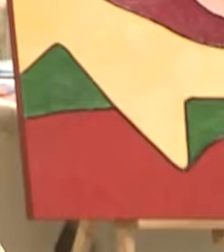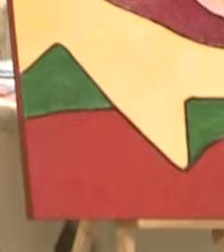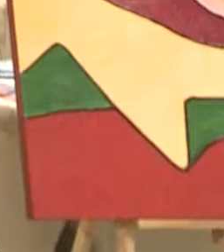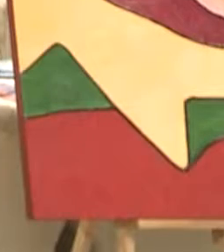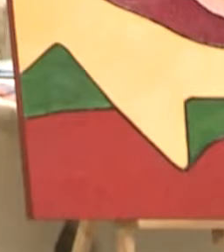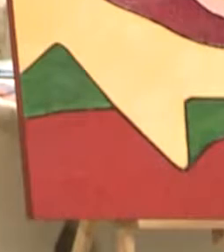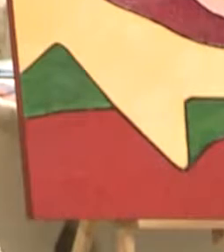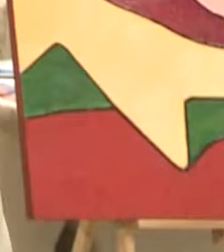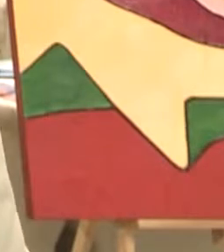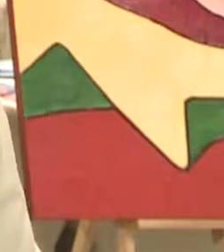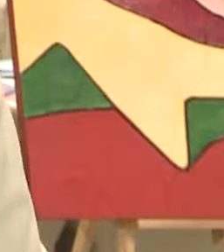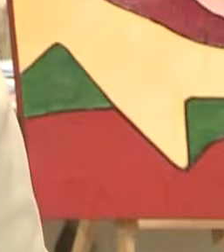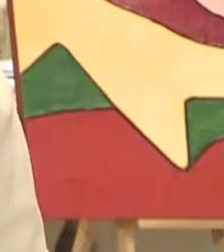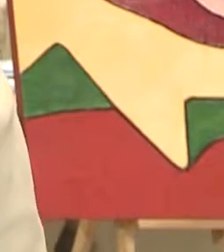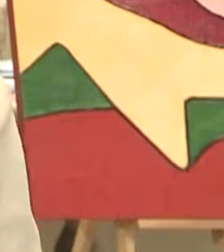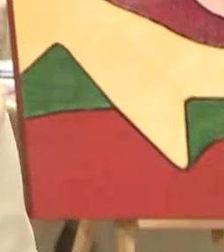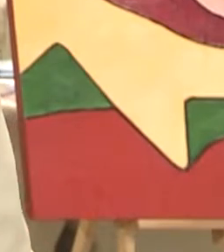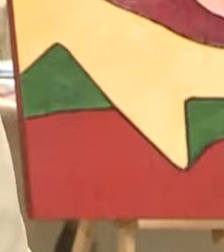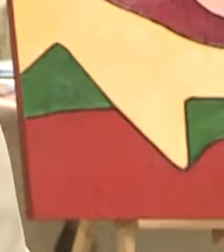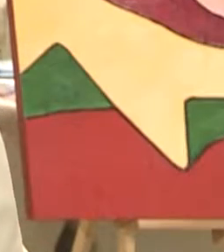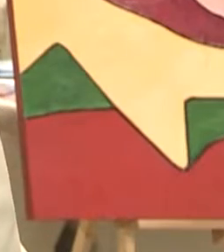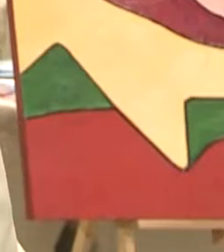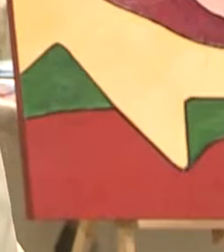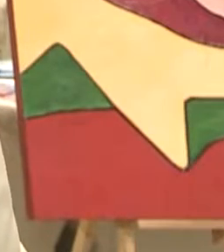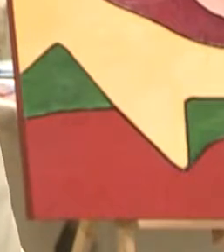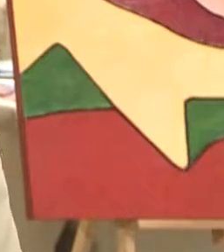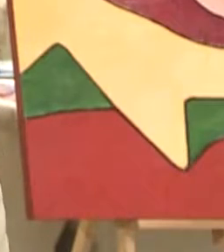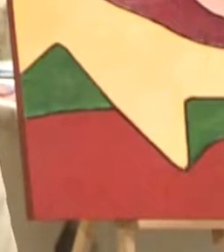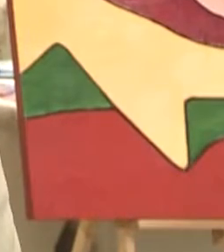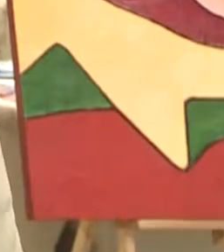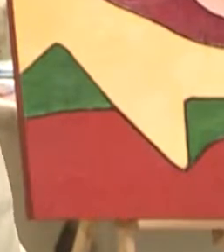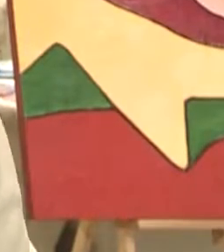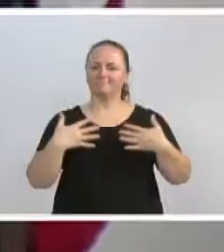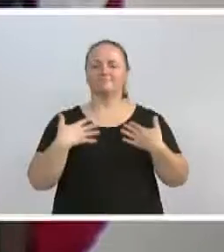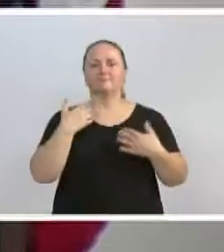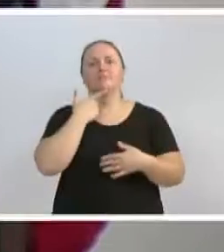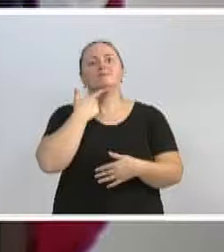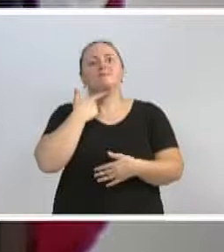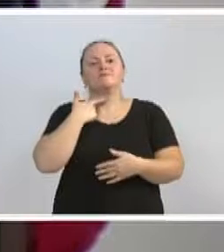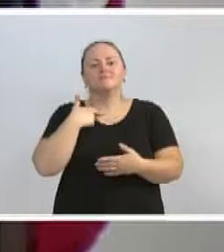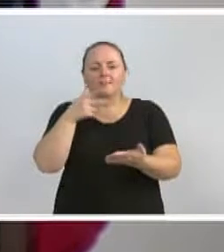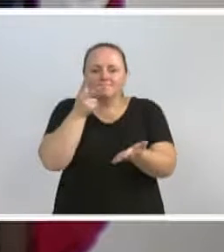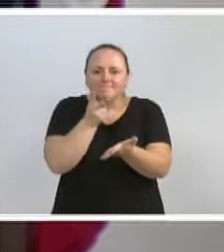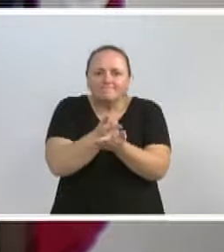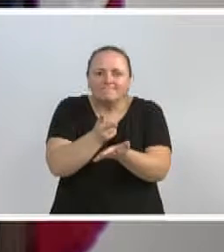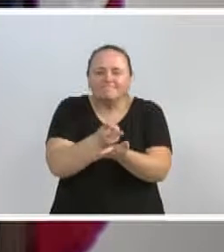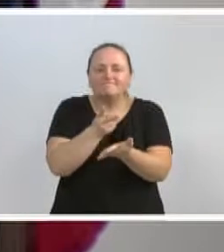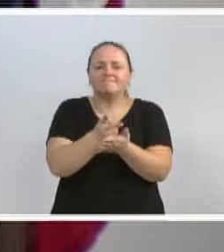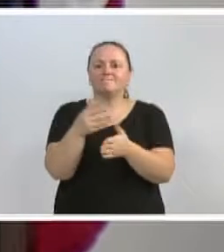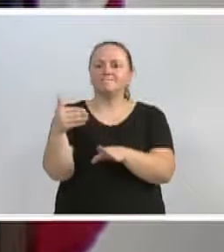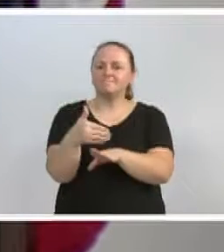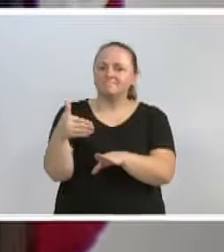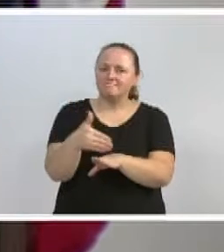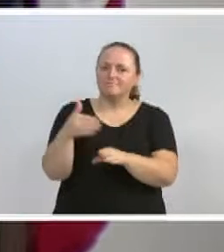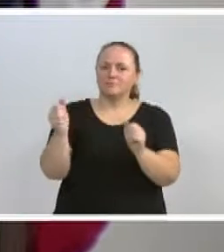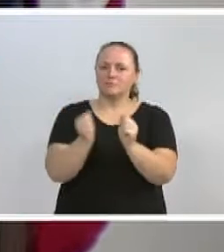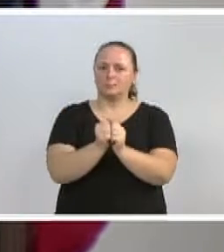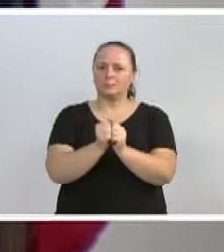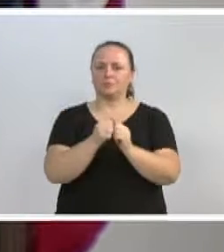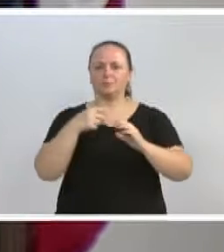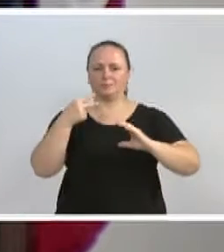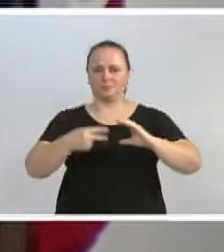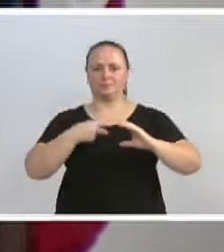como uma das cidades mais transparentes a utilização do dinheiro público no nosso país o vereador marco antônio wanrowsky falou sobre a